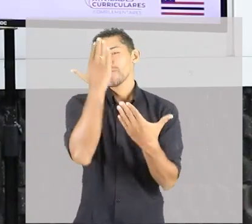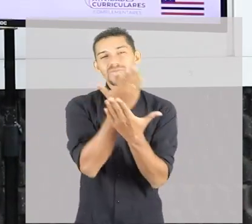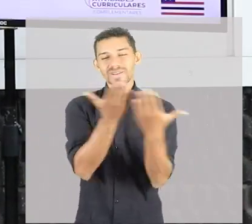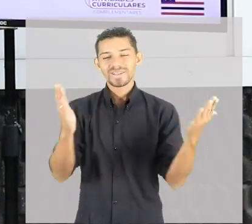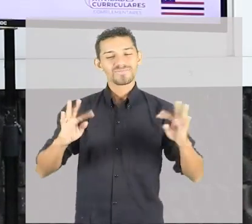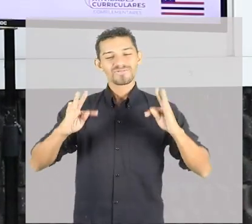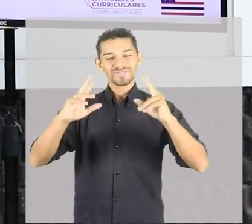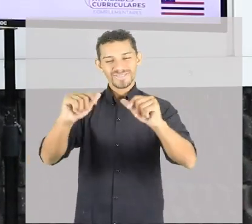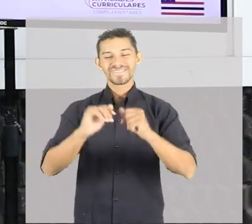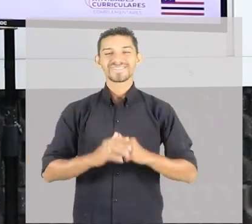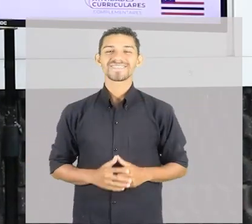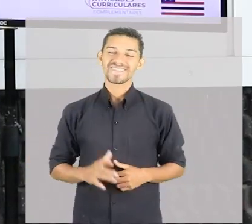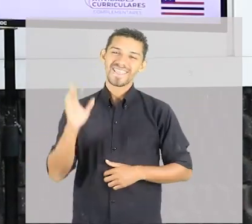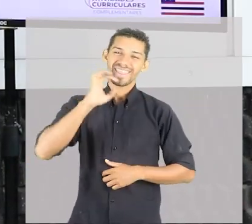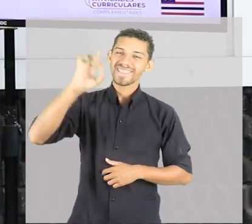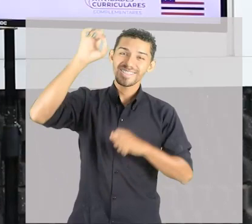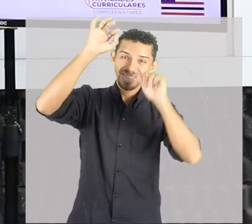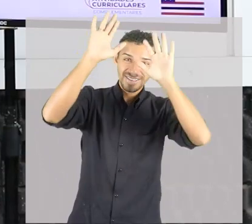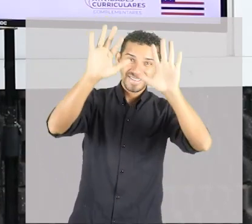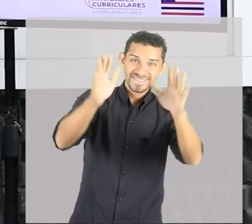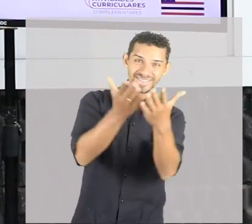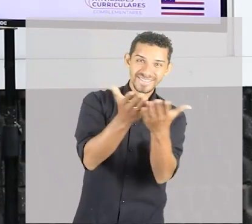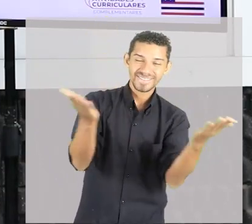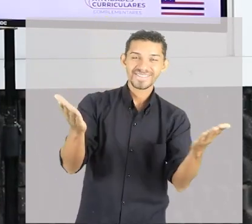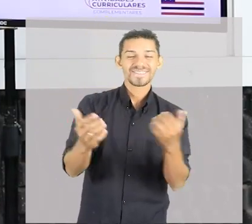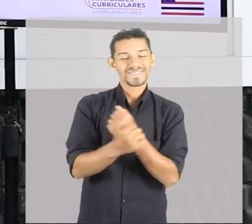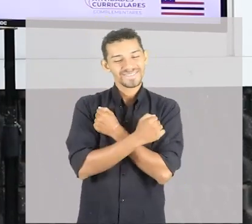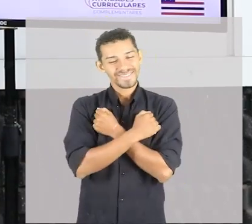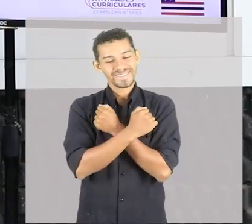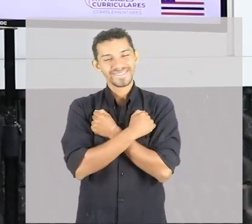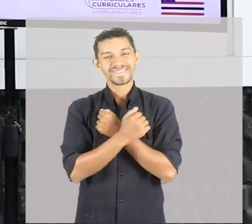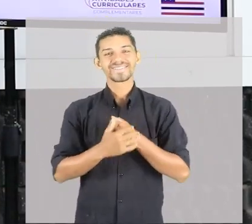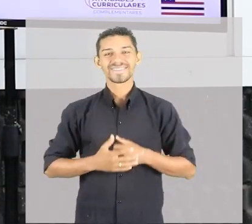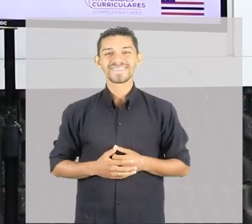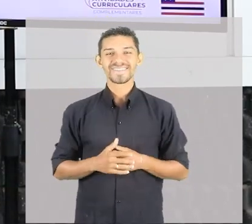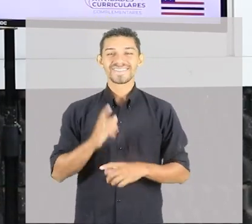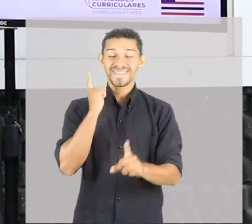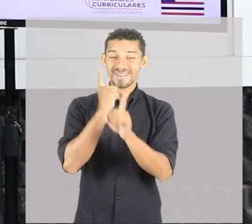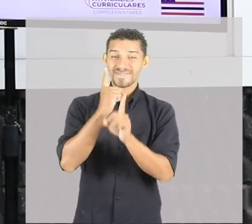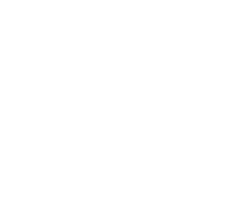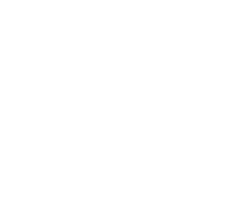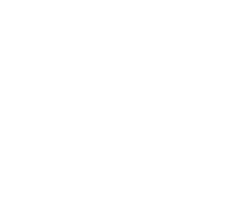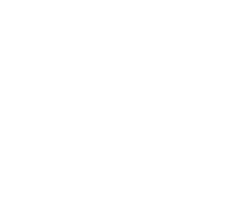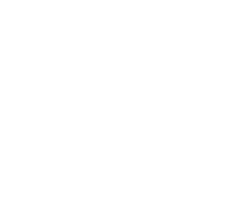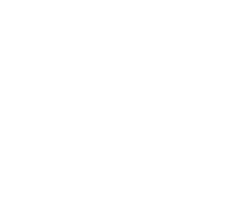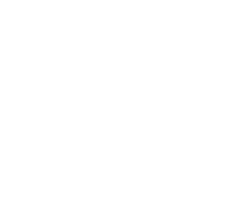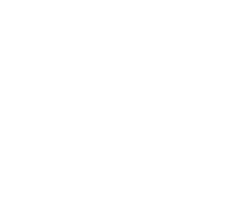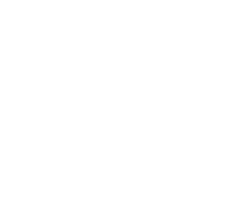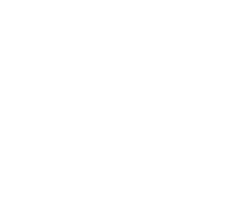tudo fica com Deus um grande abraço e até a próxima